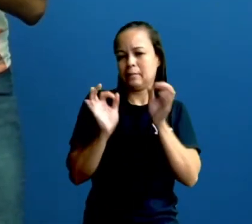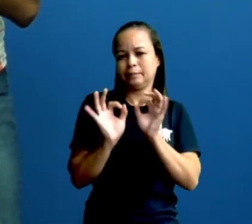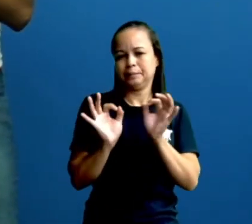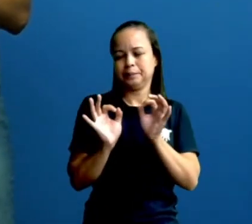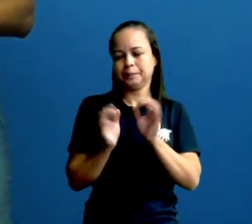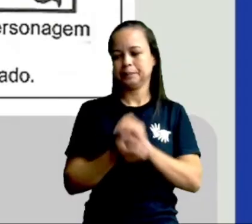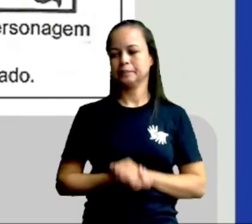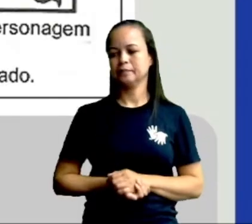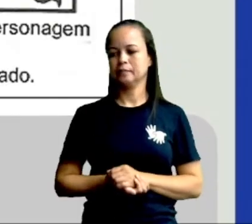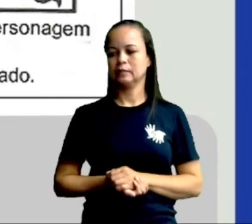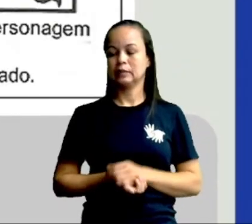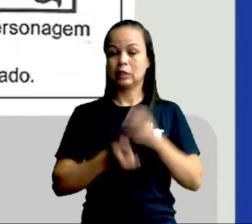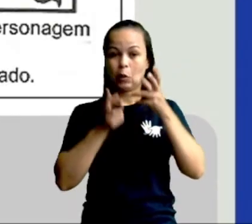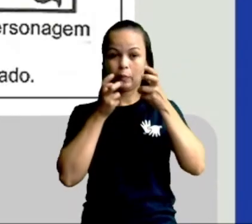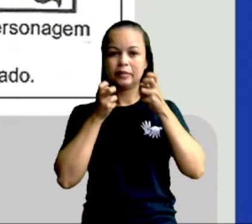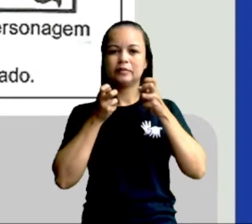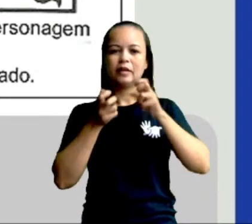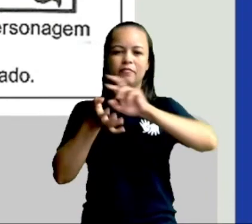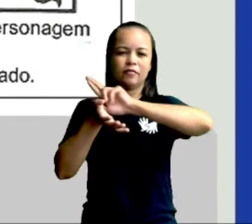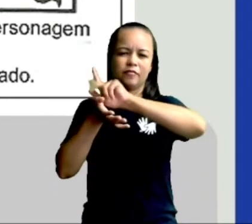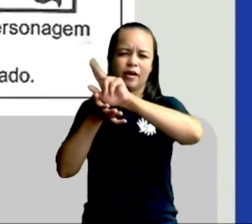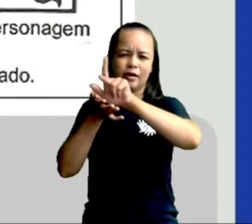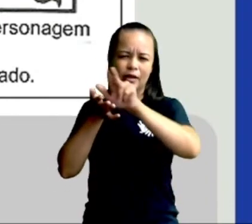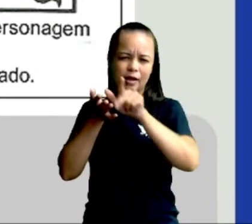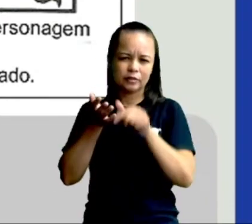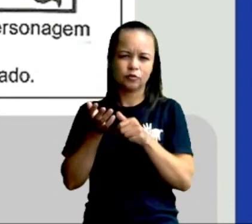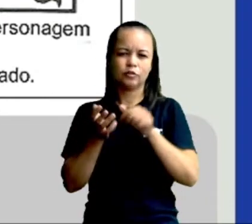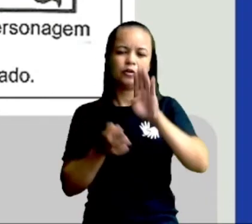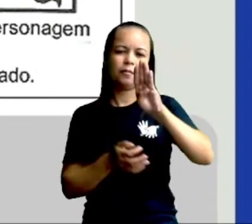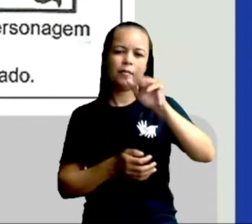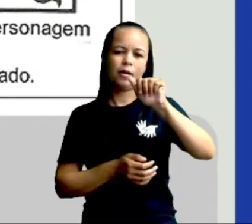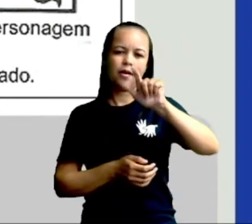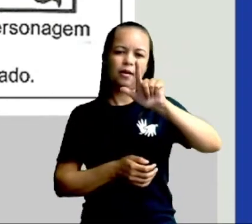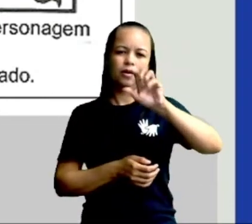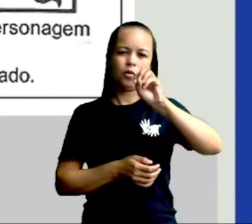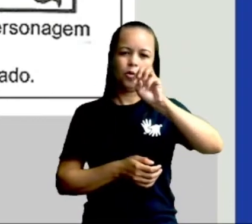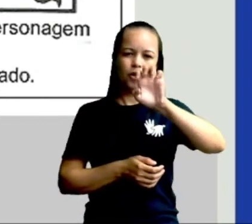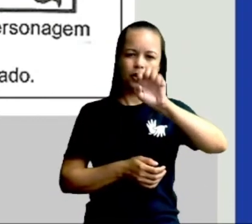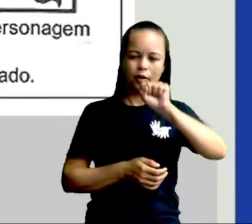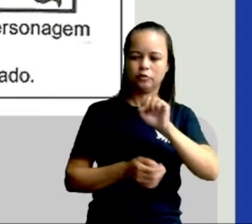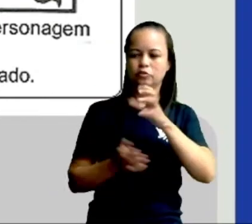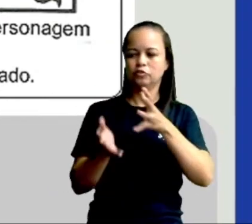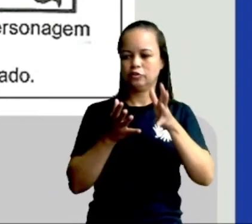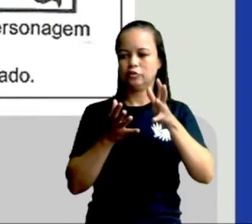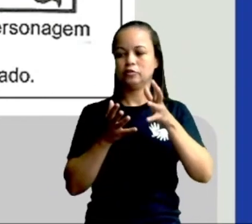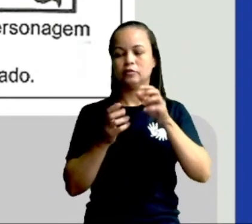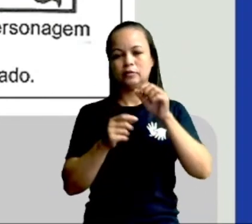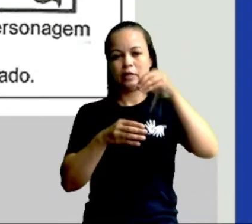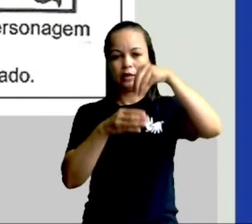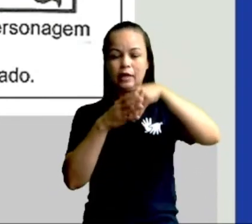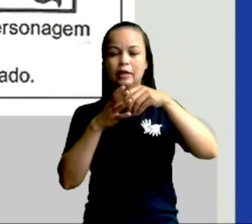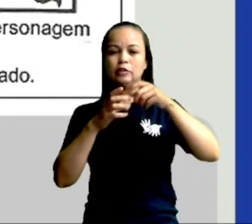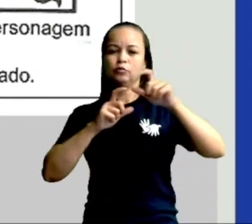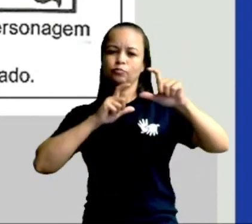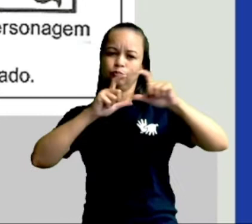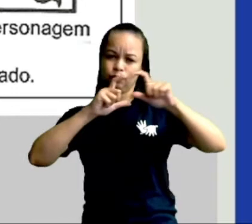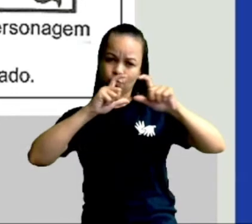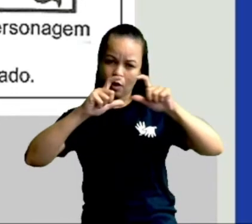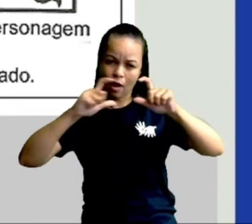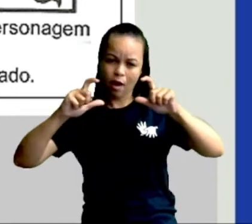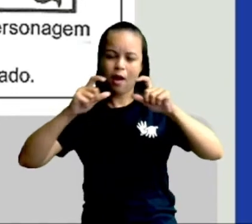agora nesses tipos de balões. Gente, com certeza, dentro das tirinhas e dentro dos quadrinhos,